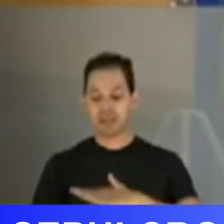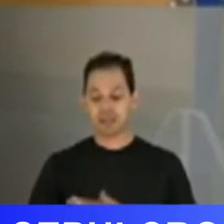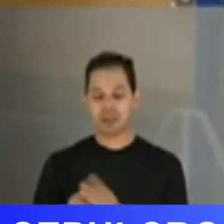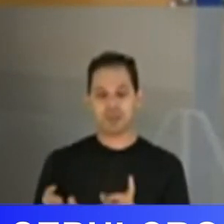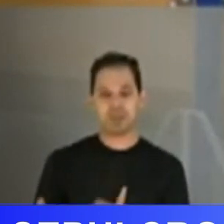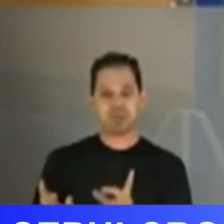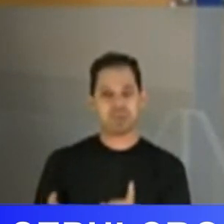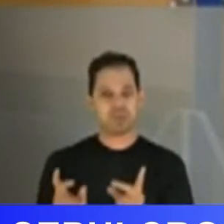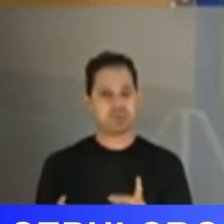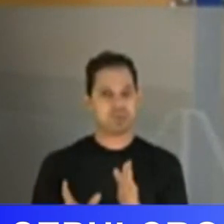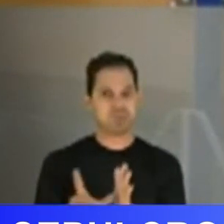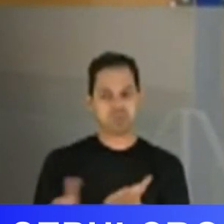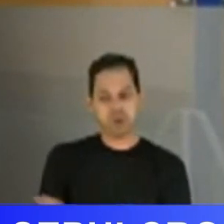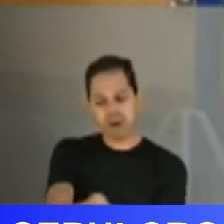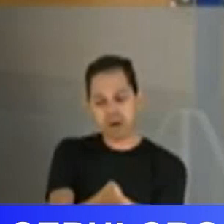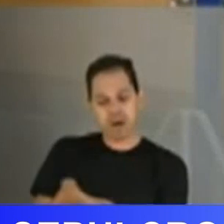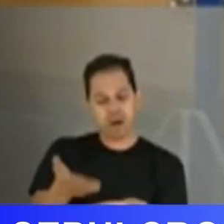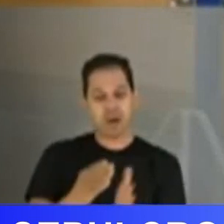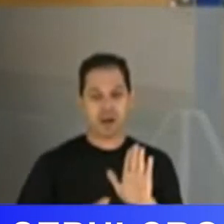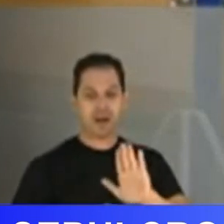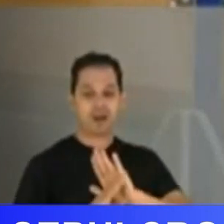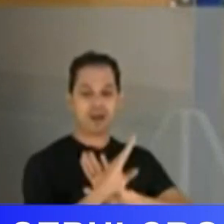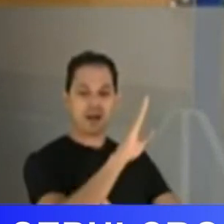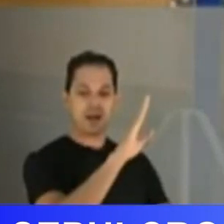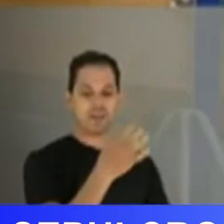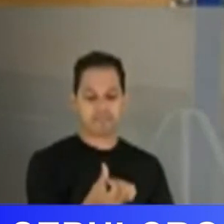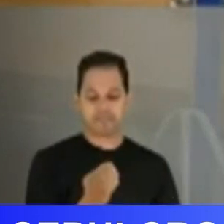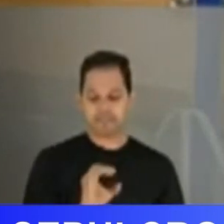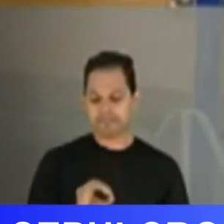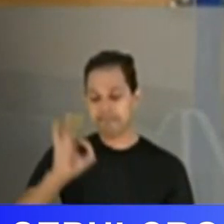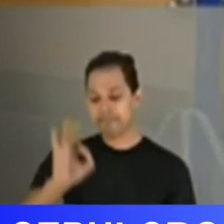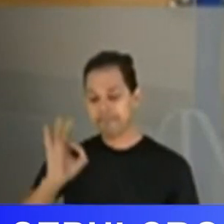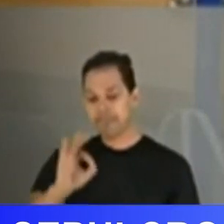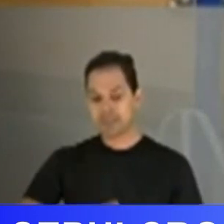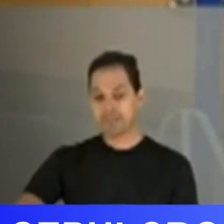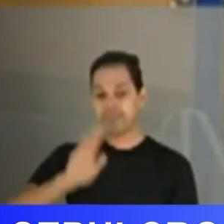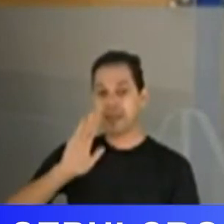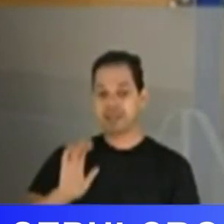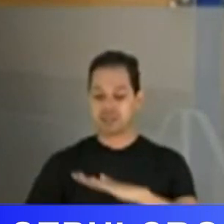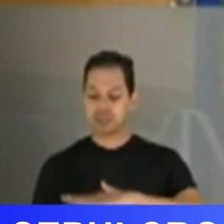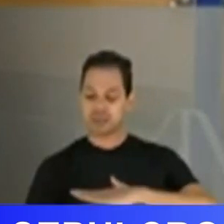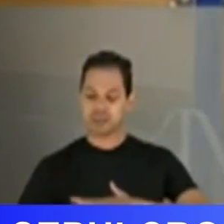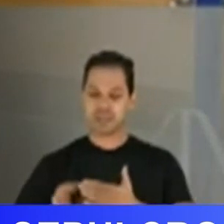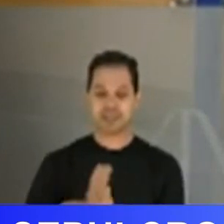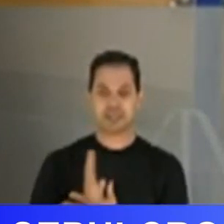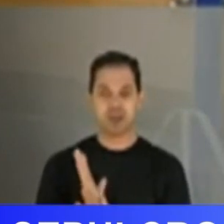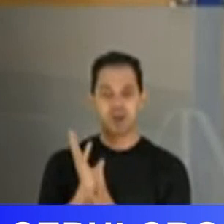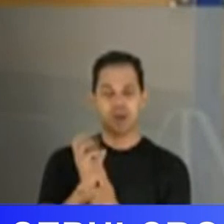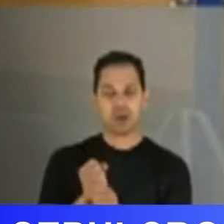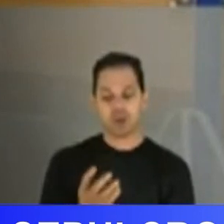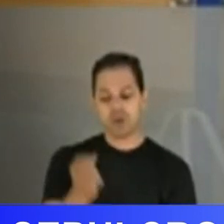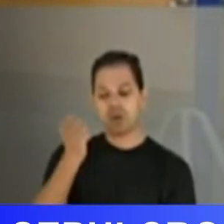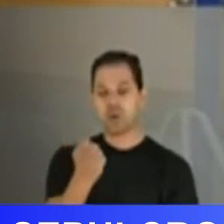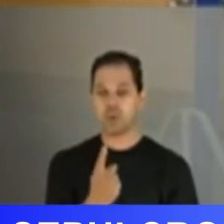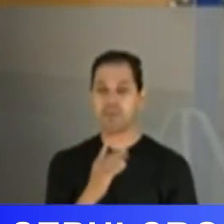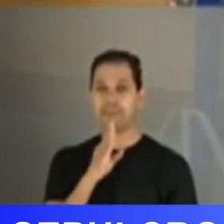senhor Wizard, ela teve um aumento de mais de 60% no seu faturamento. Algumas chegaram a ter um faturamento anual de mais de